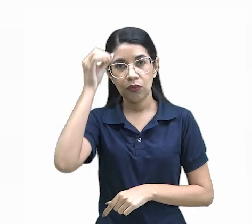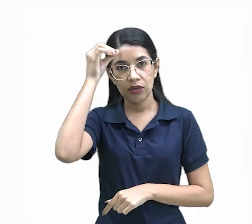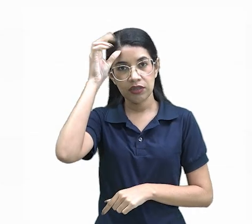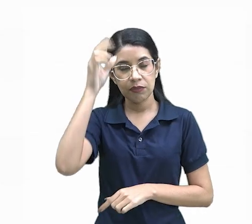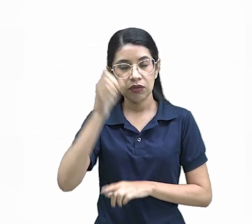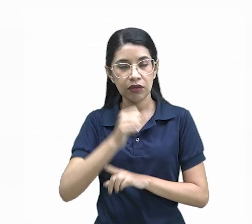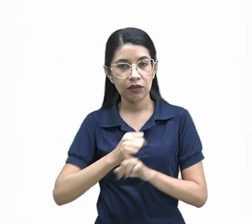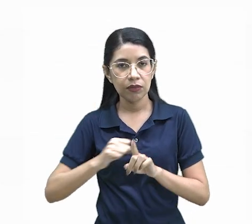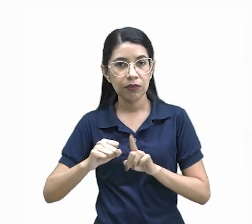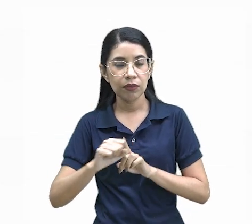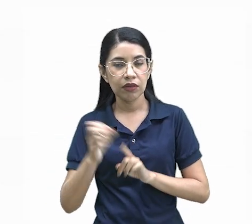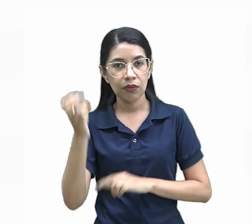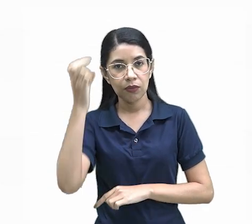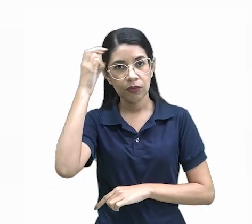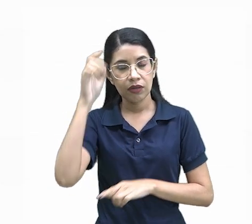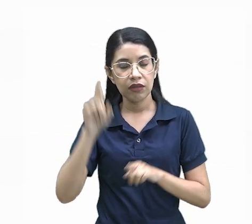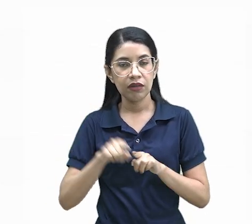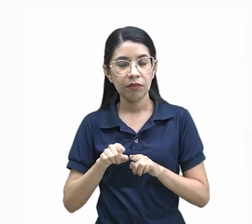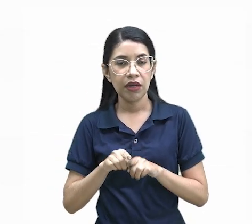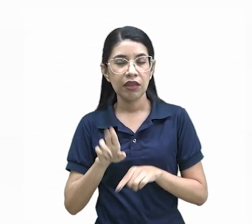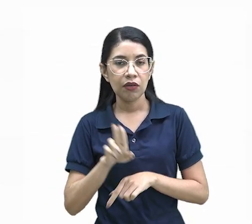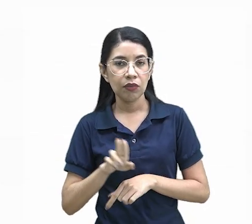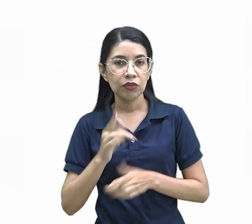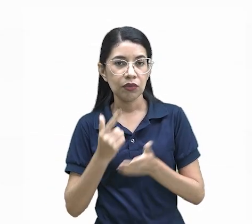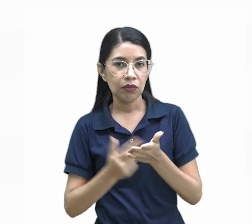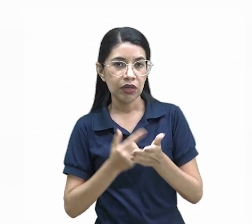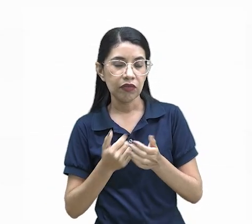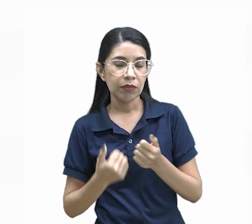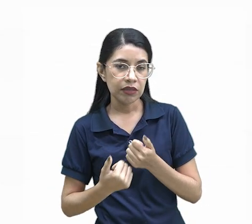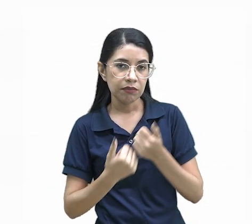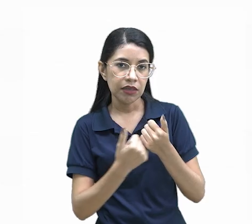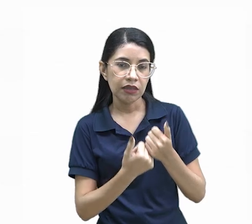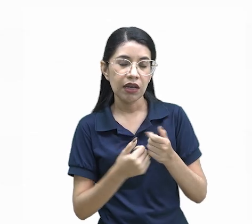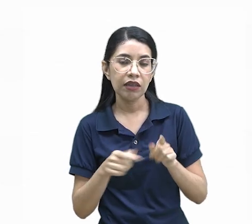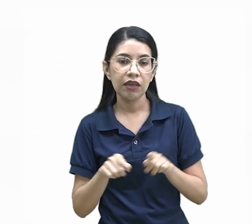citou ali o quarto despejo na introdução e traz outro